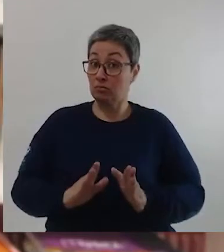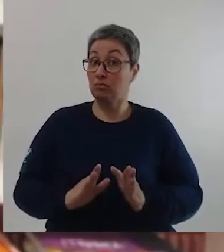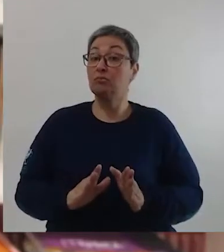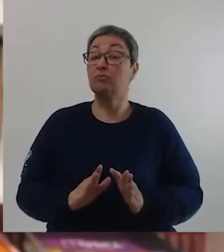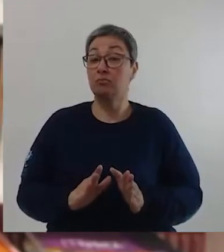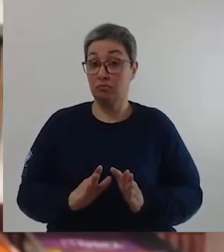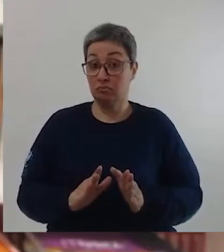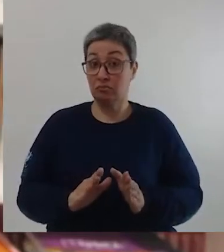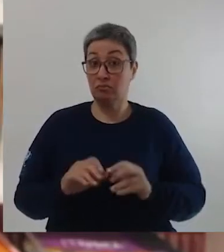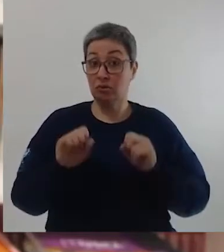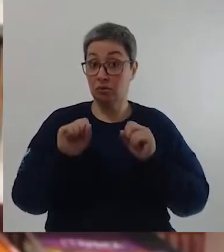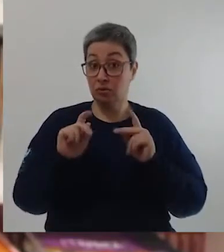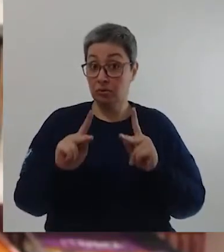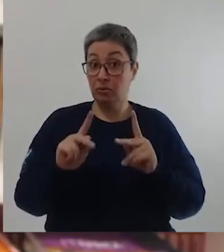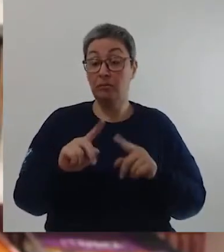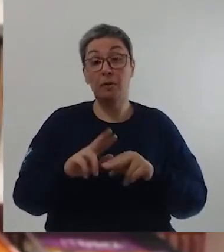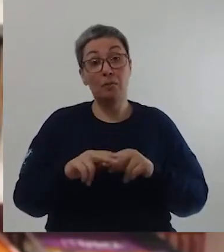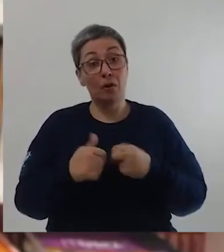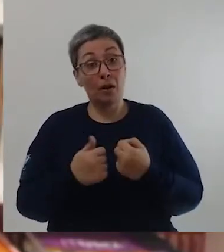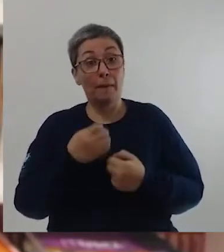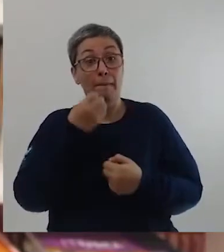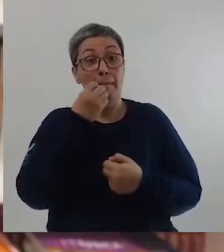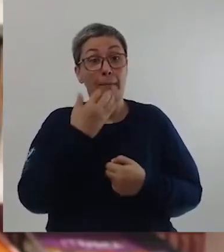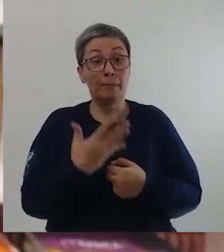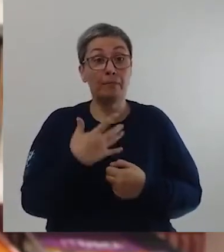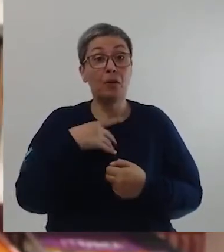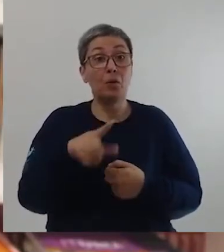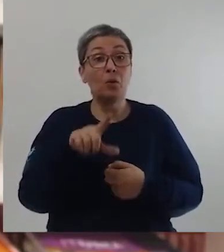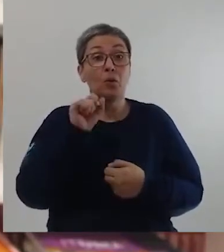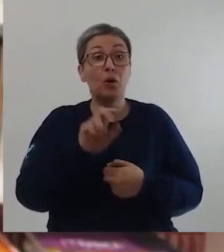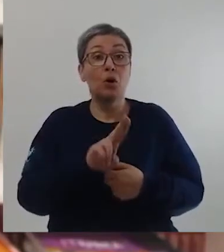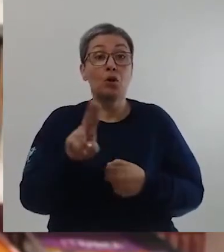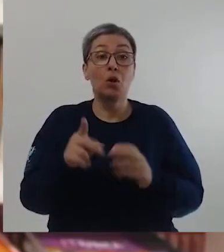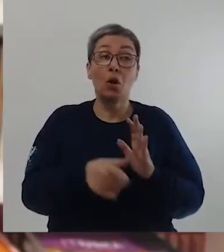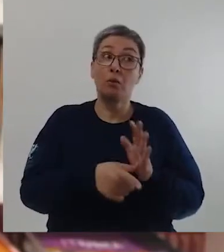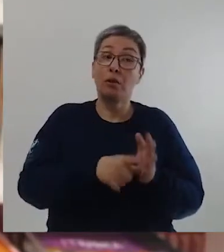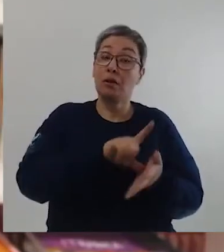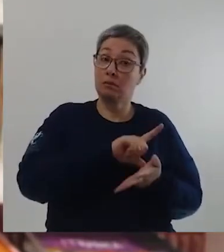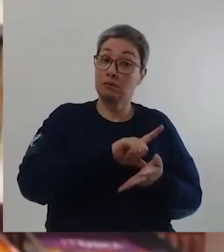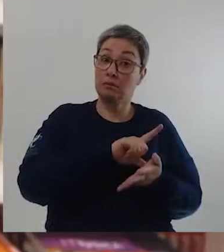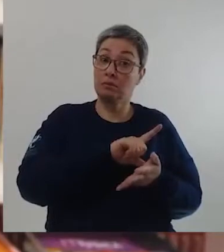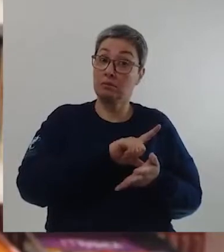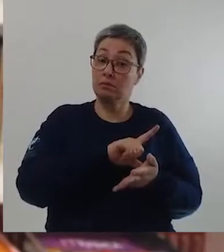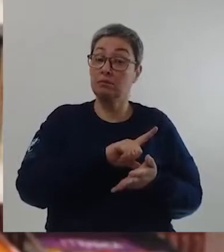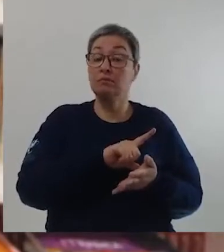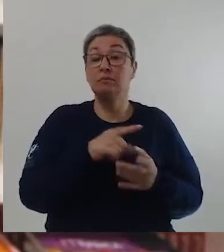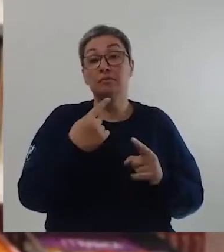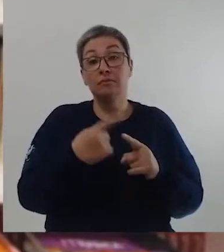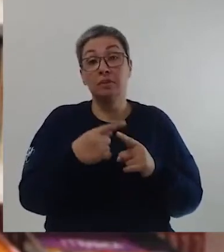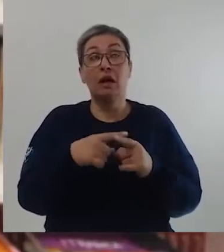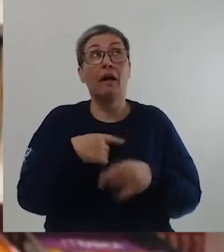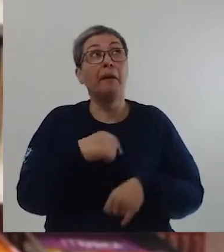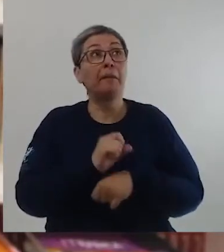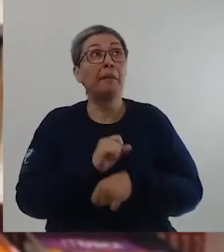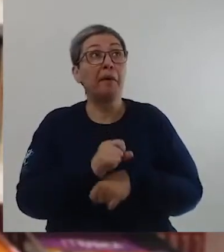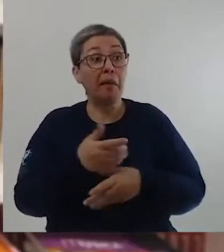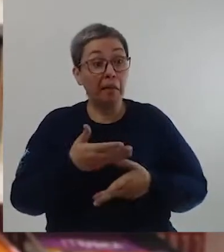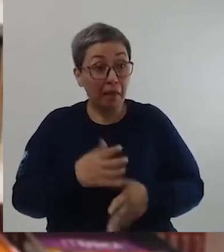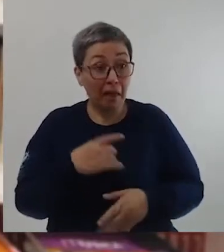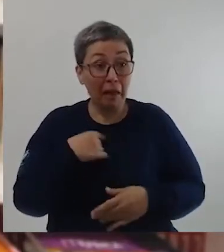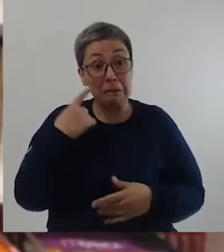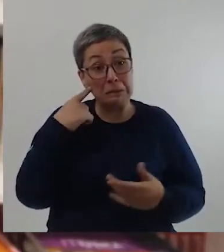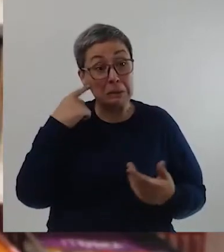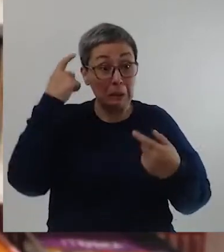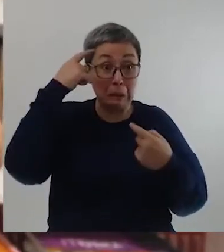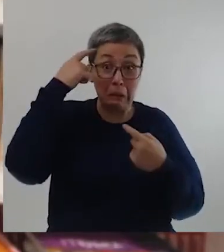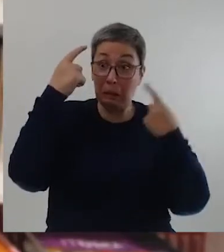ombro a sua filha porque isso é bom é escolher o nome uma certa antecedência né não espera o dia